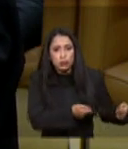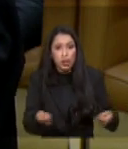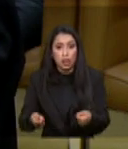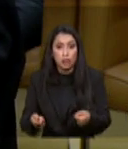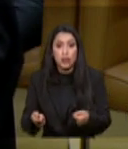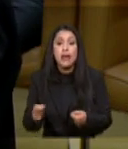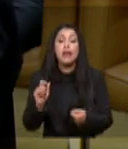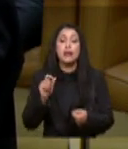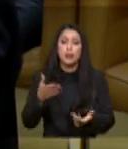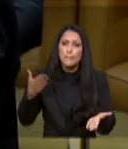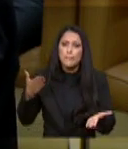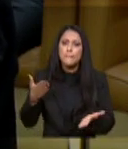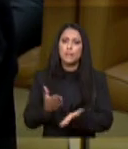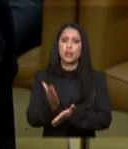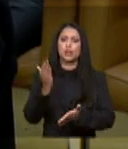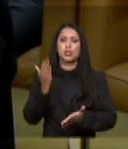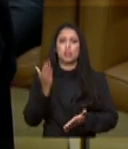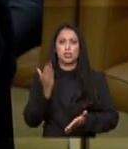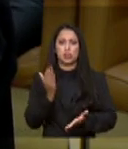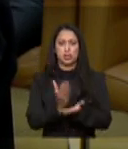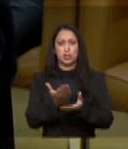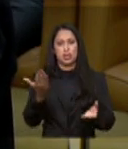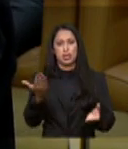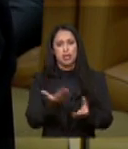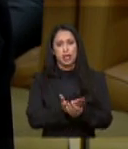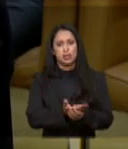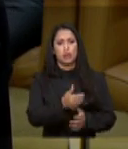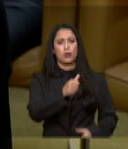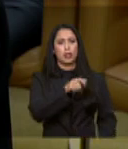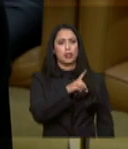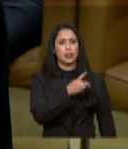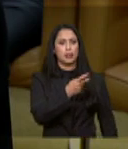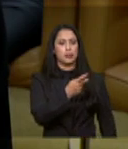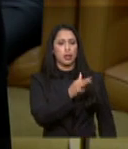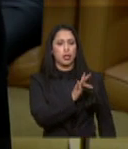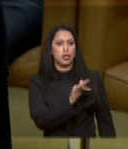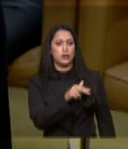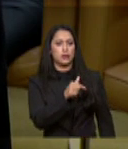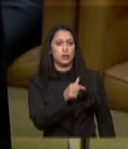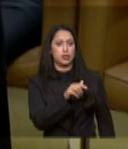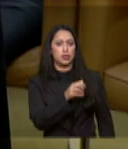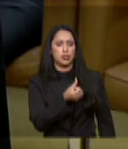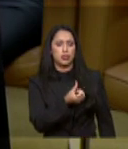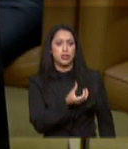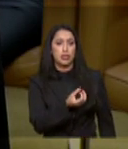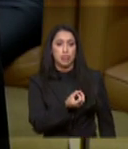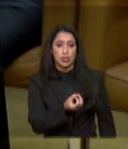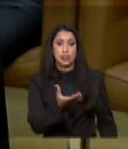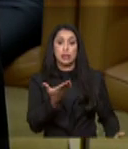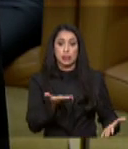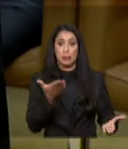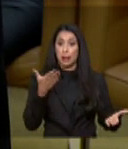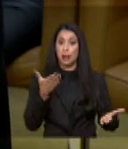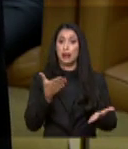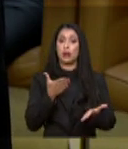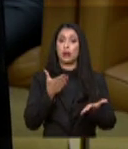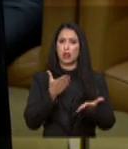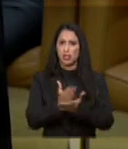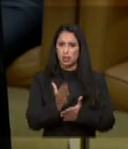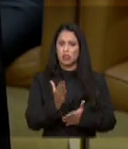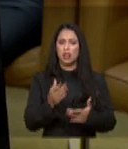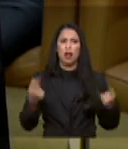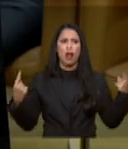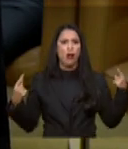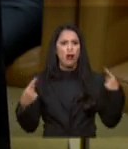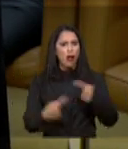de procedência da ação da DPF 760 para que, reconhecida a